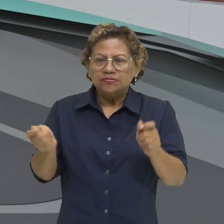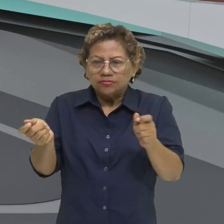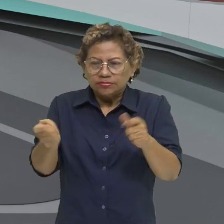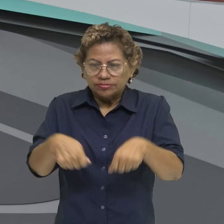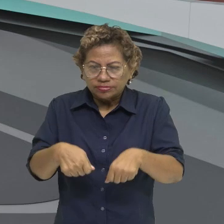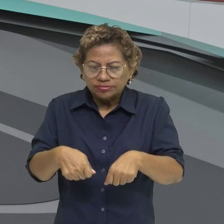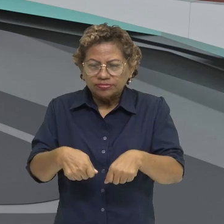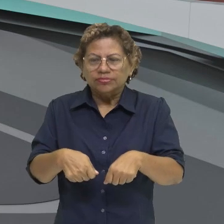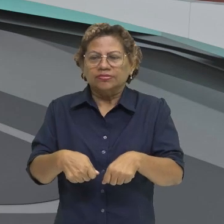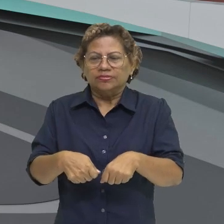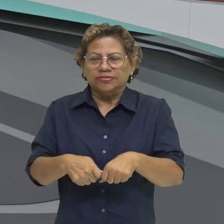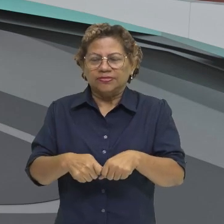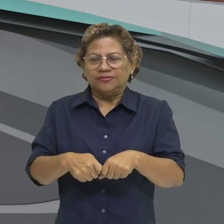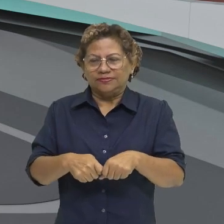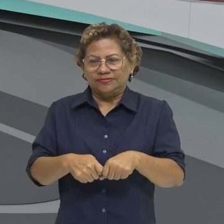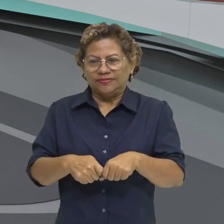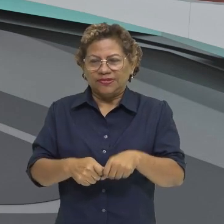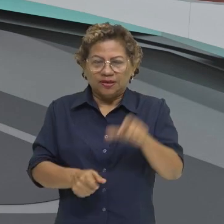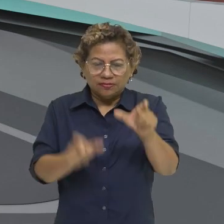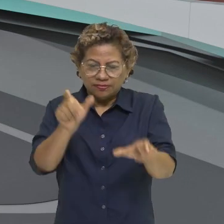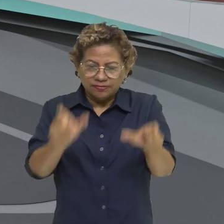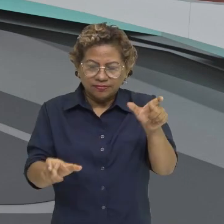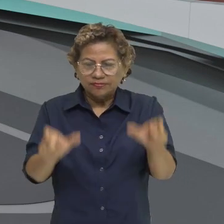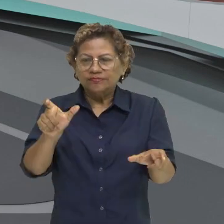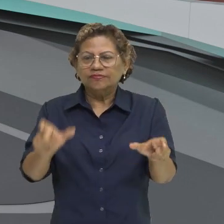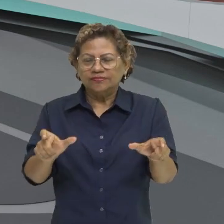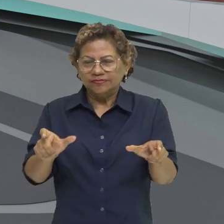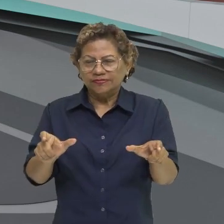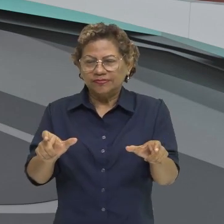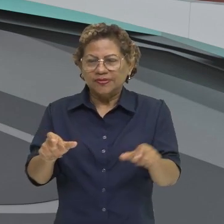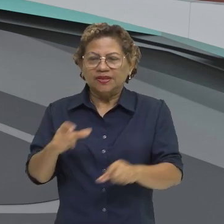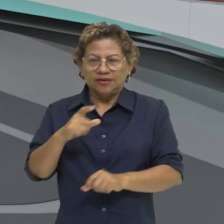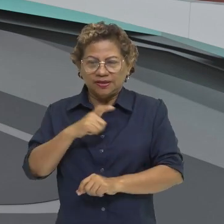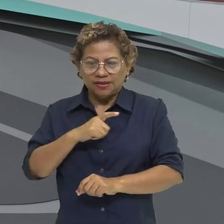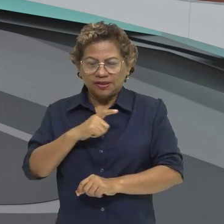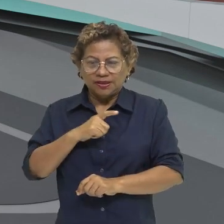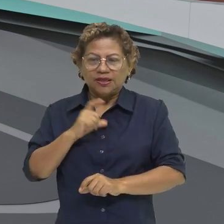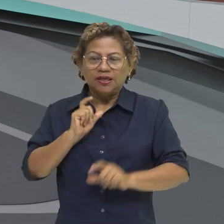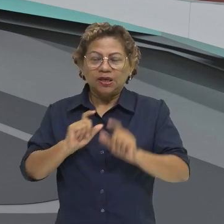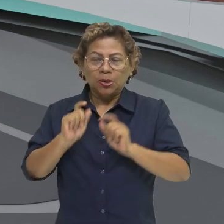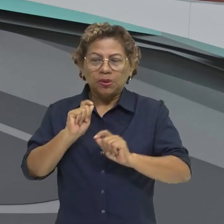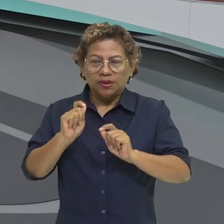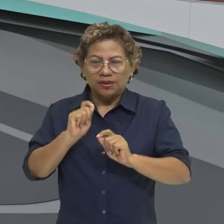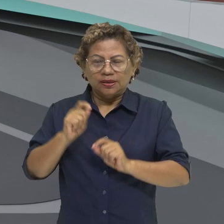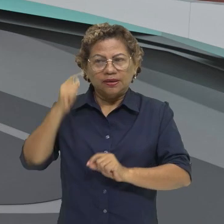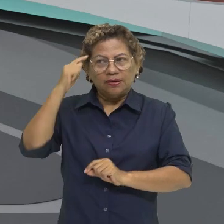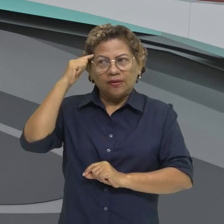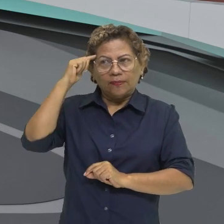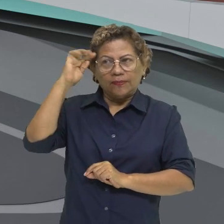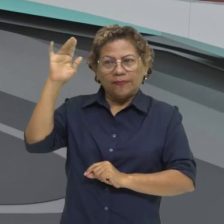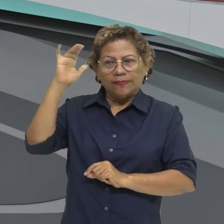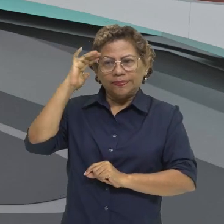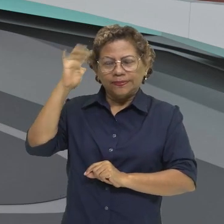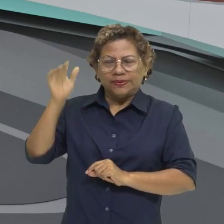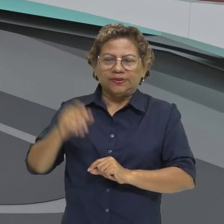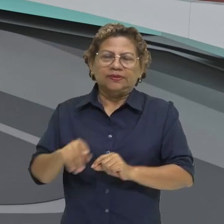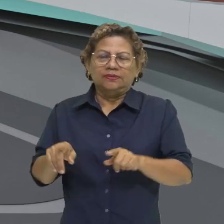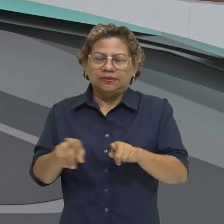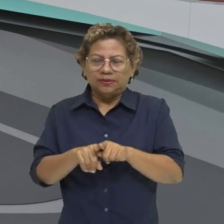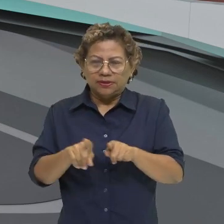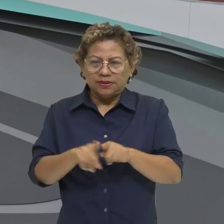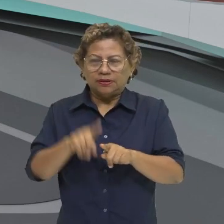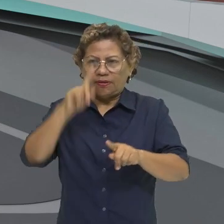possibilita que o ser humano expresse o quê? Expresse suas ideias, expresse